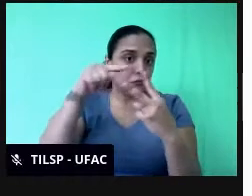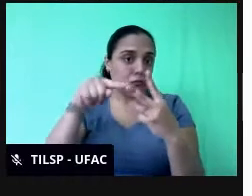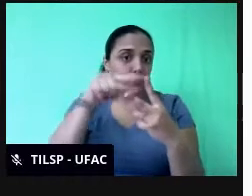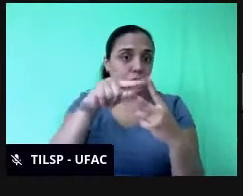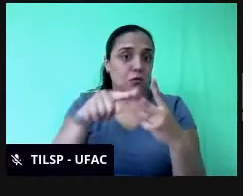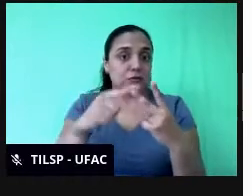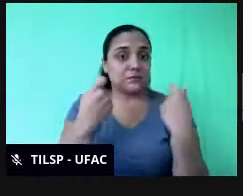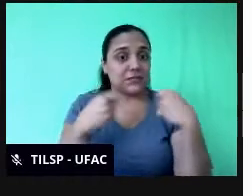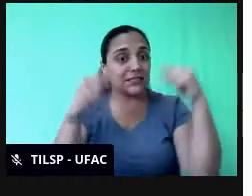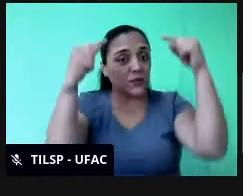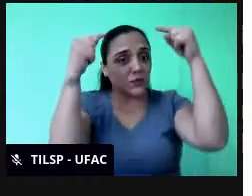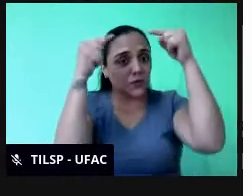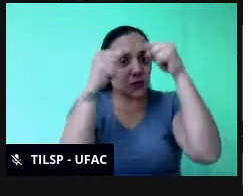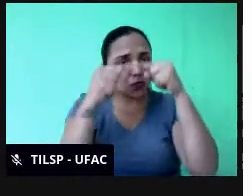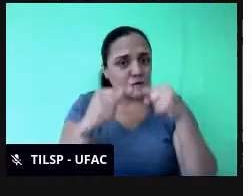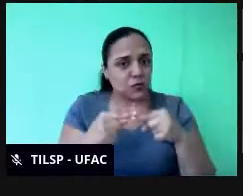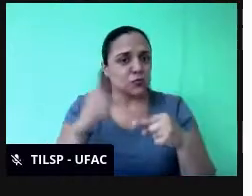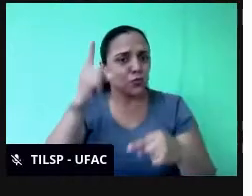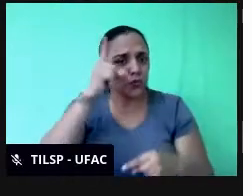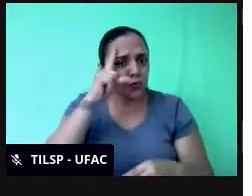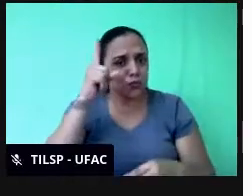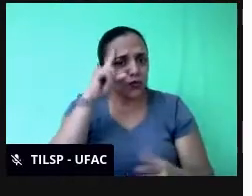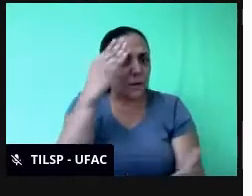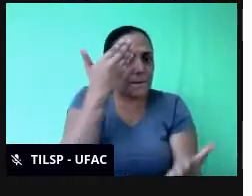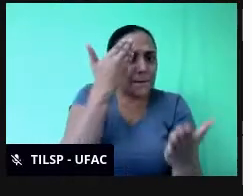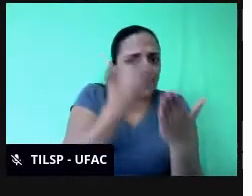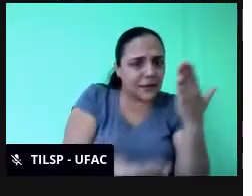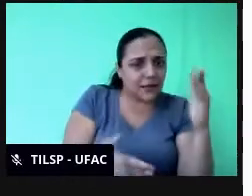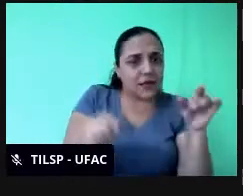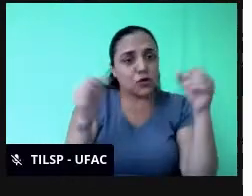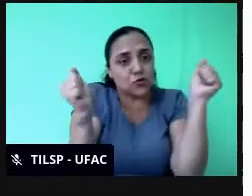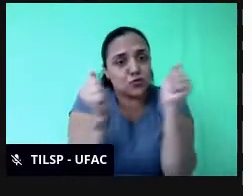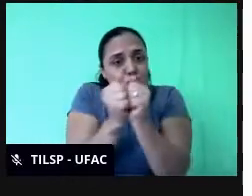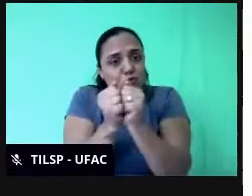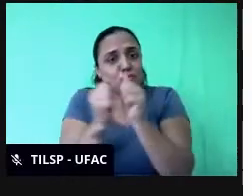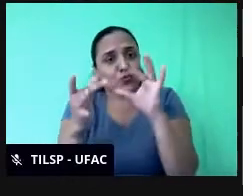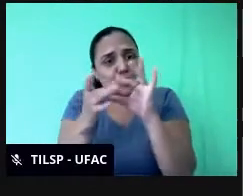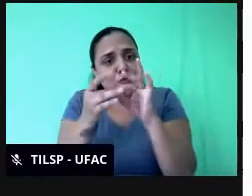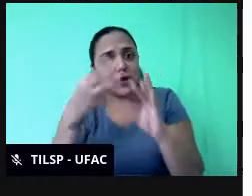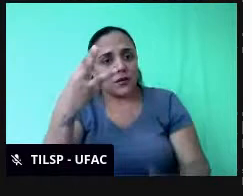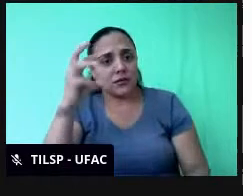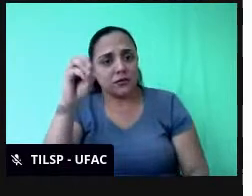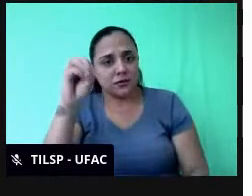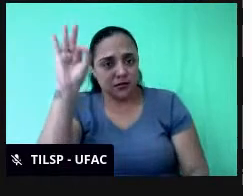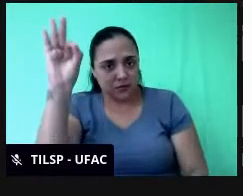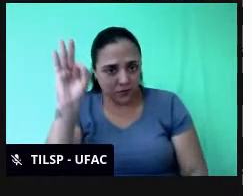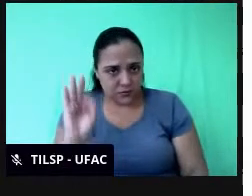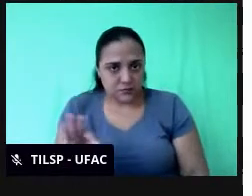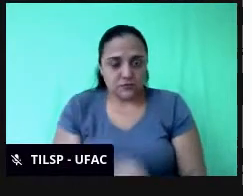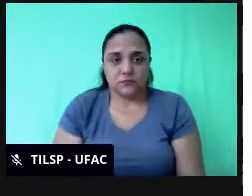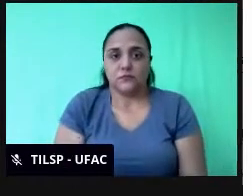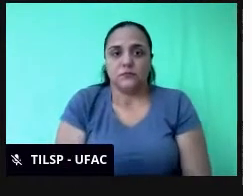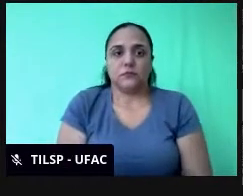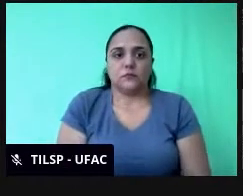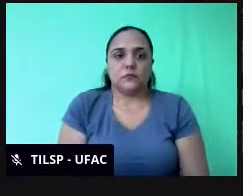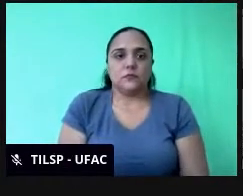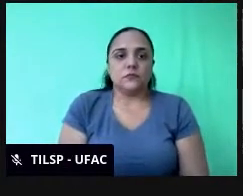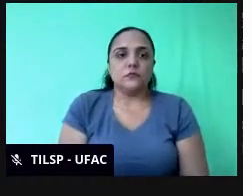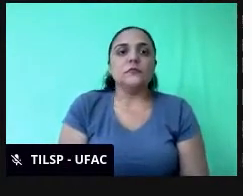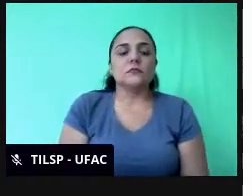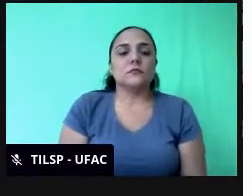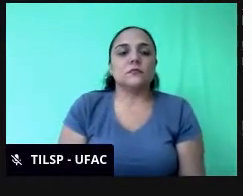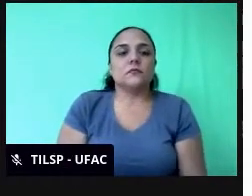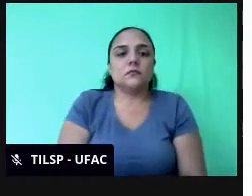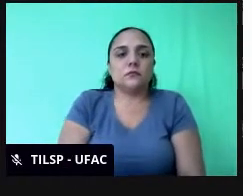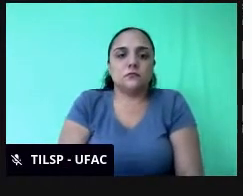por quilo por dia, ou 30% da ingestão calórica diária. Tem alguns